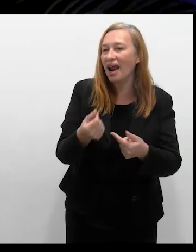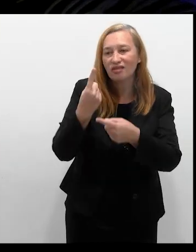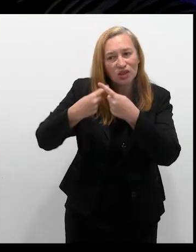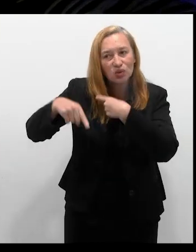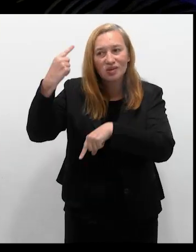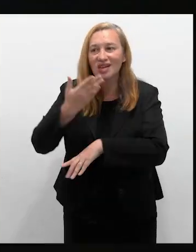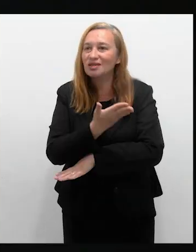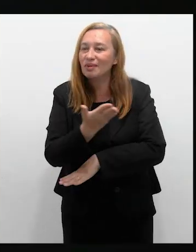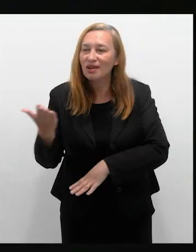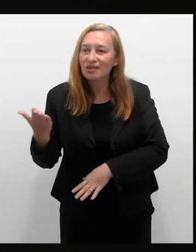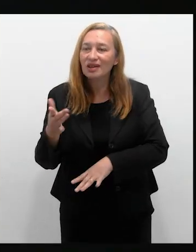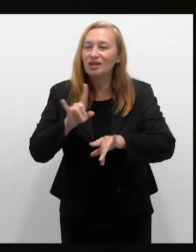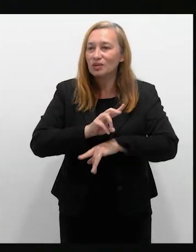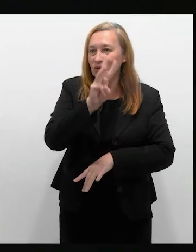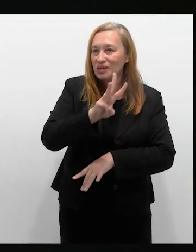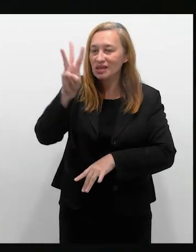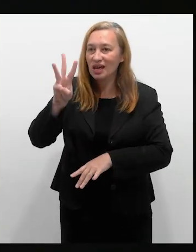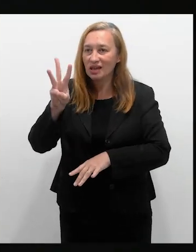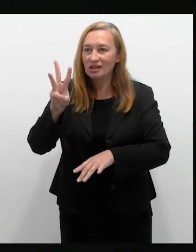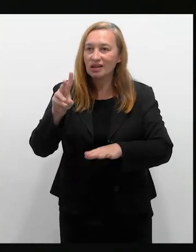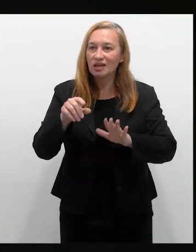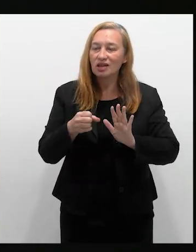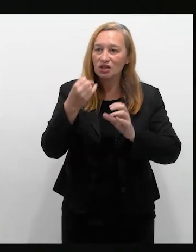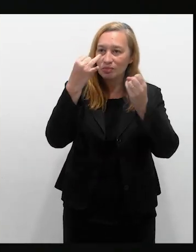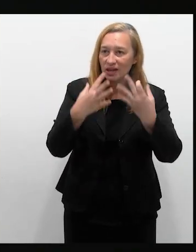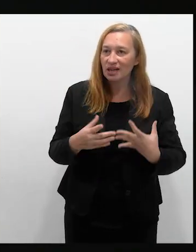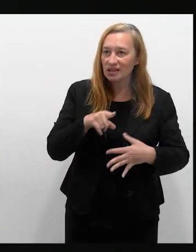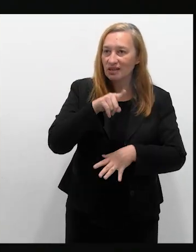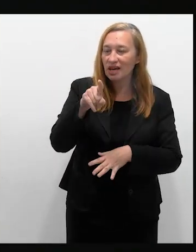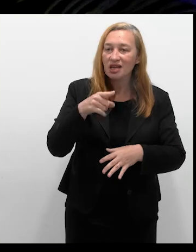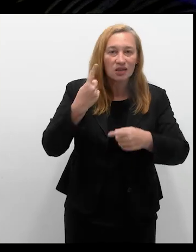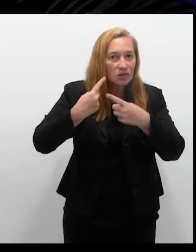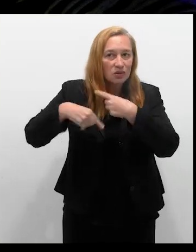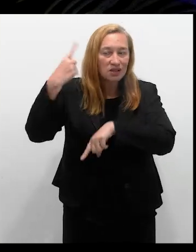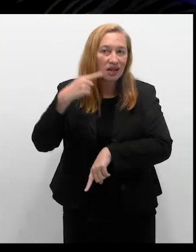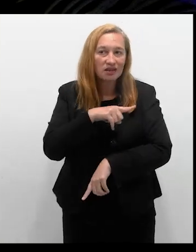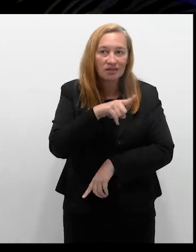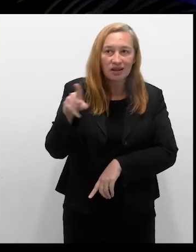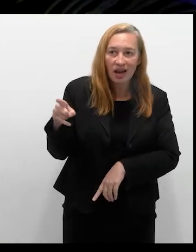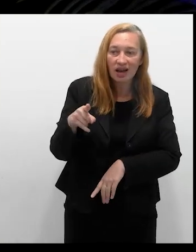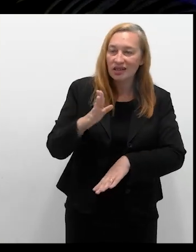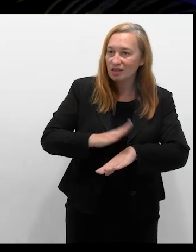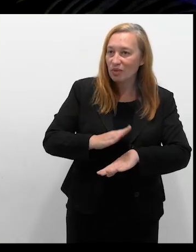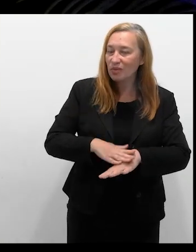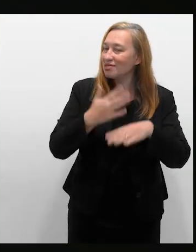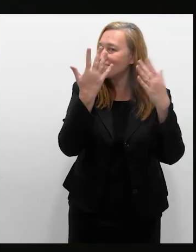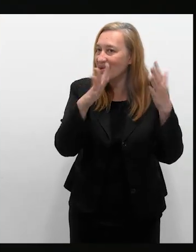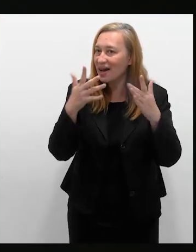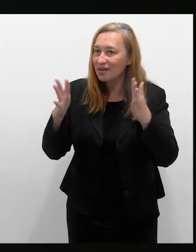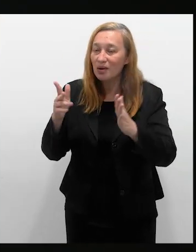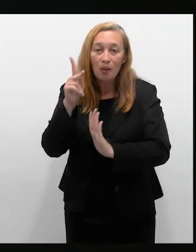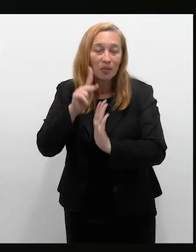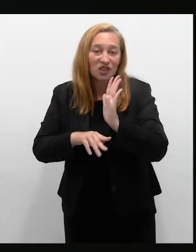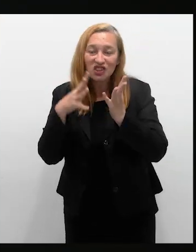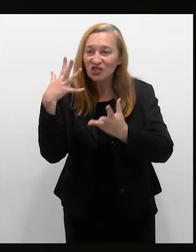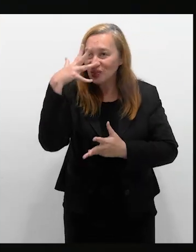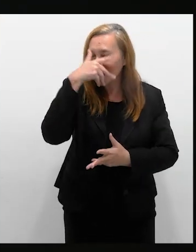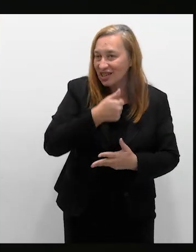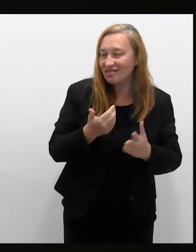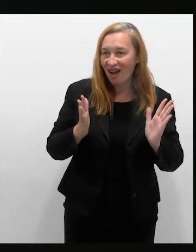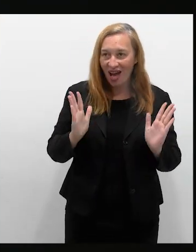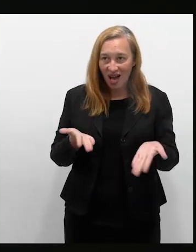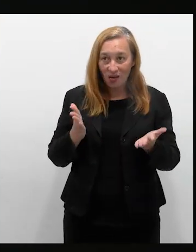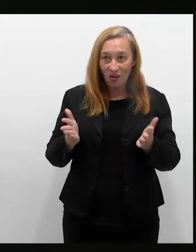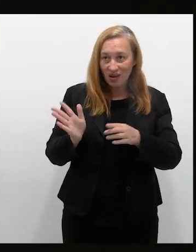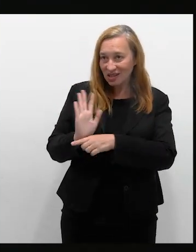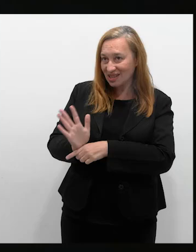físicas também. Maravilha. Legal. Super sucesso No para nosso vocês. site tem as instruções lá. Eu vou dar uma olhada. Super sucesso para vocês nessa empreitada. Muito